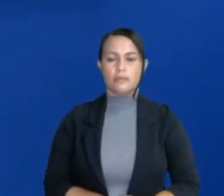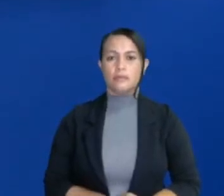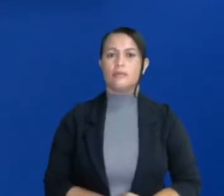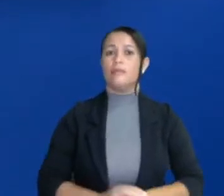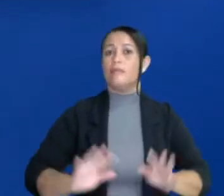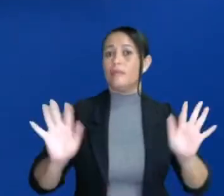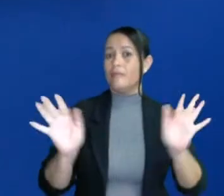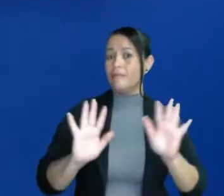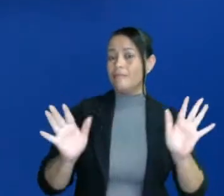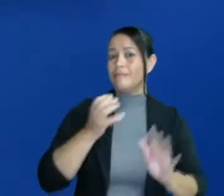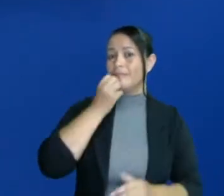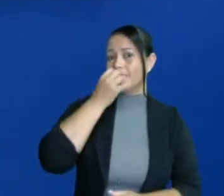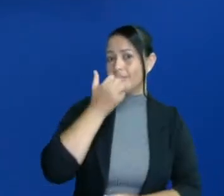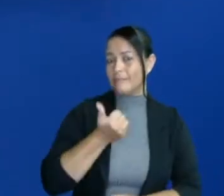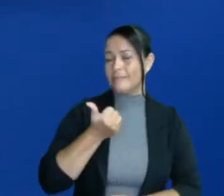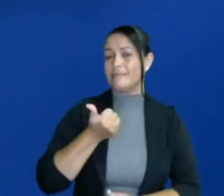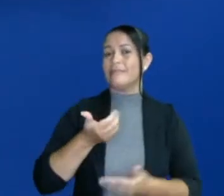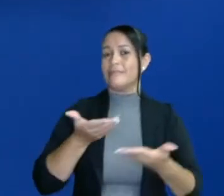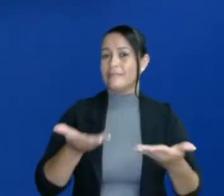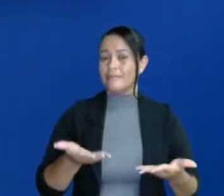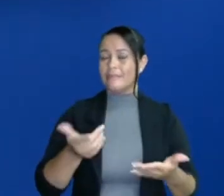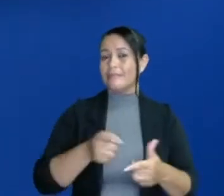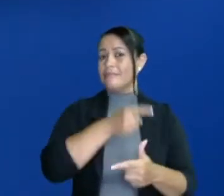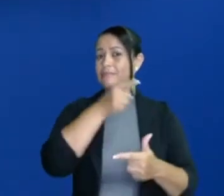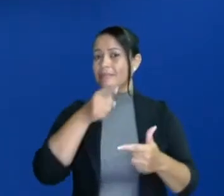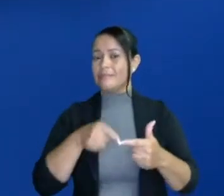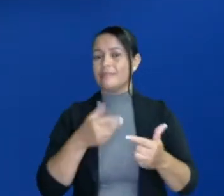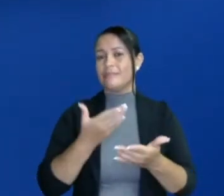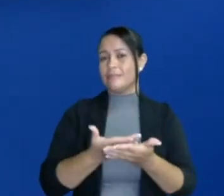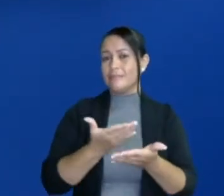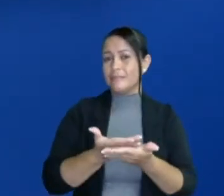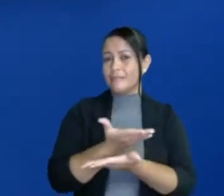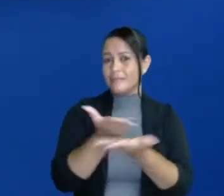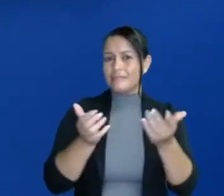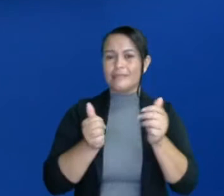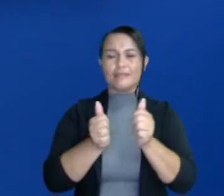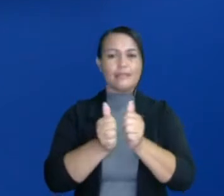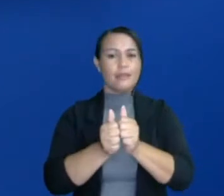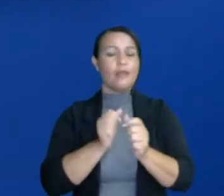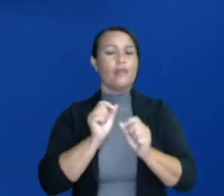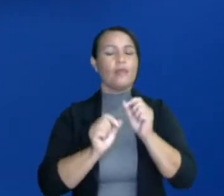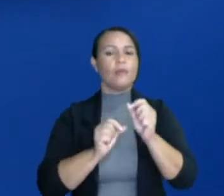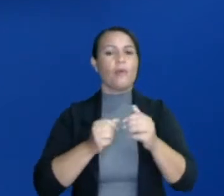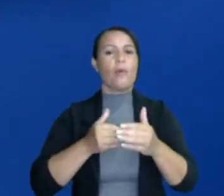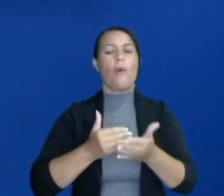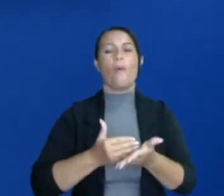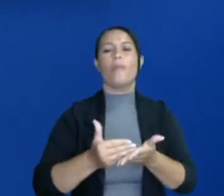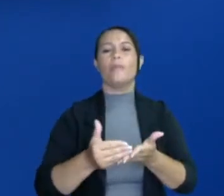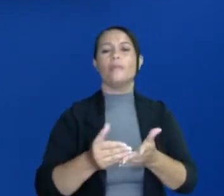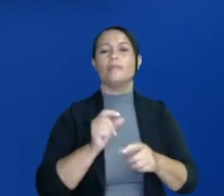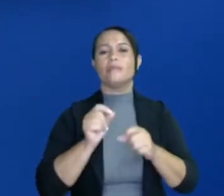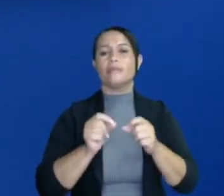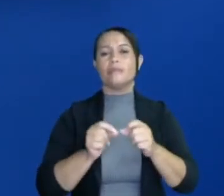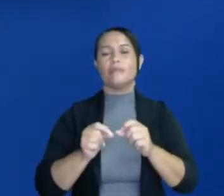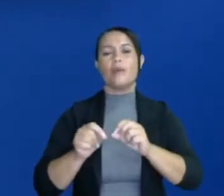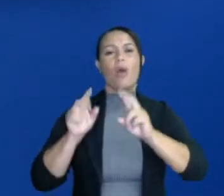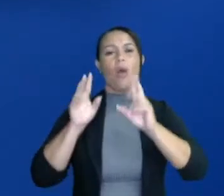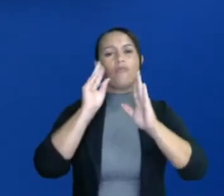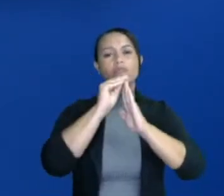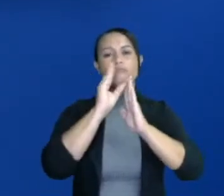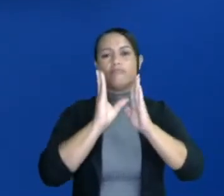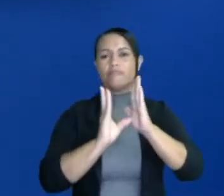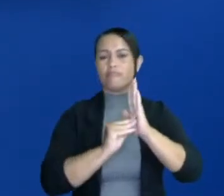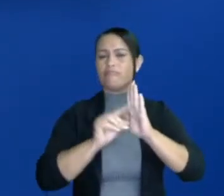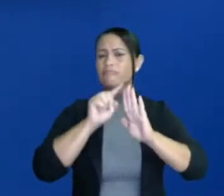Olá, estudantes, tudo bem? Estamos aqui mais um momento, de aula com vocês. A gente vai dar sequência, ao conteúdo